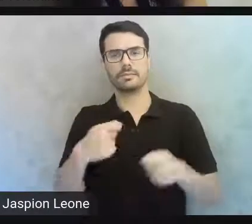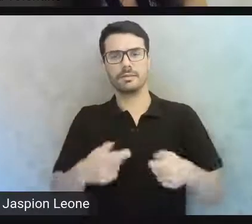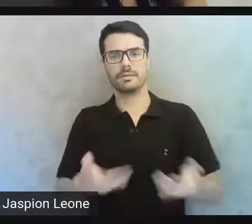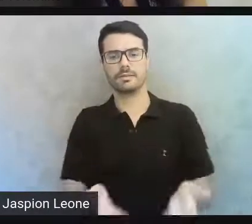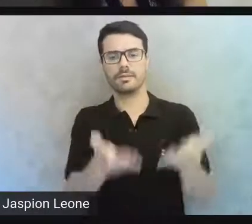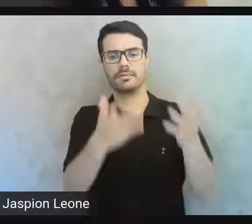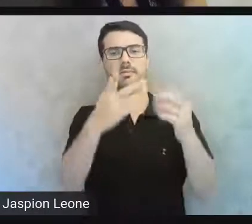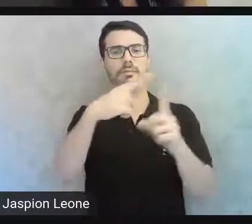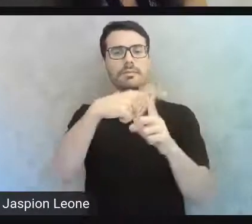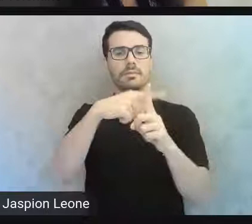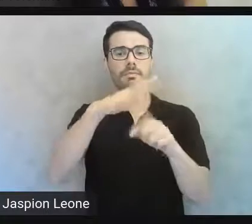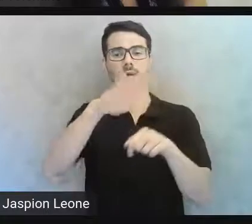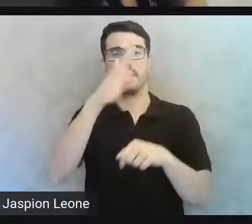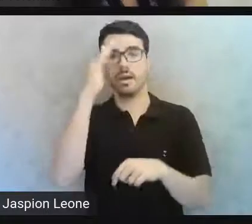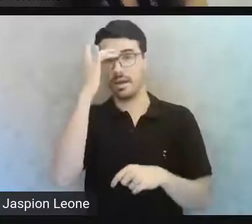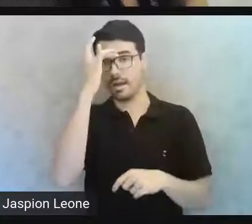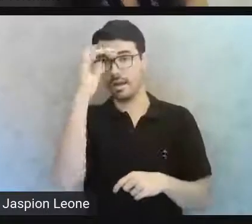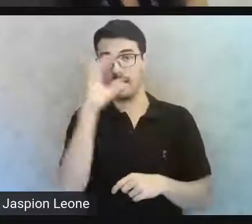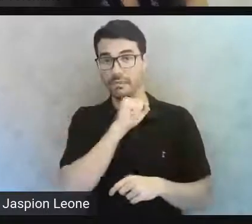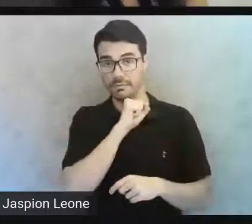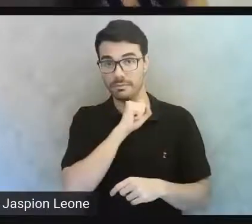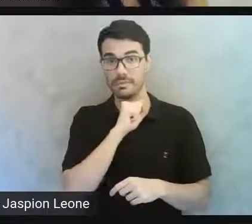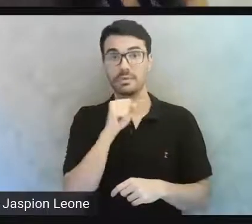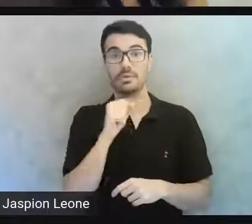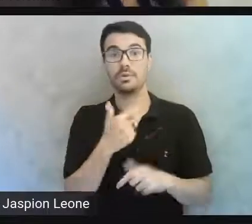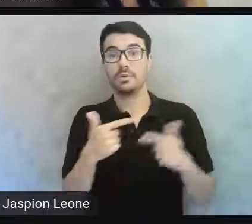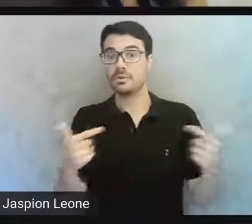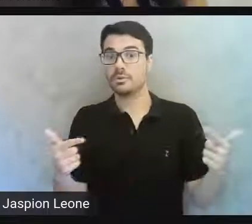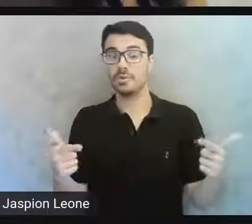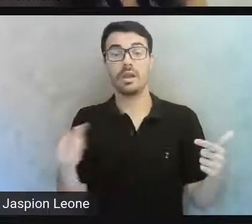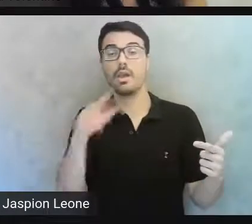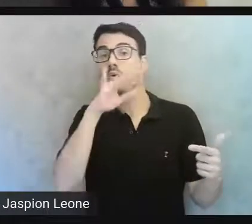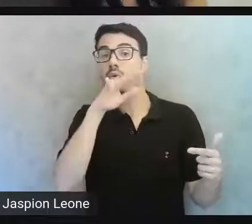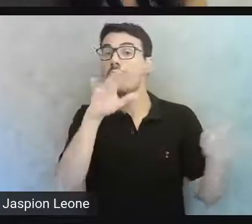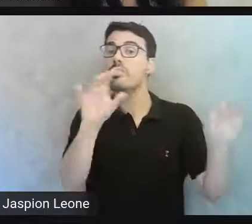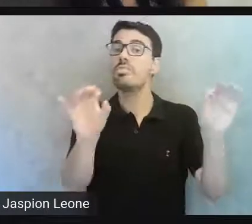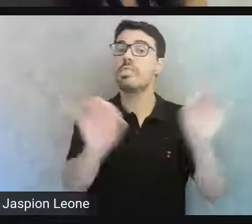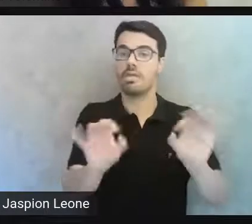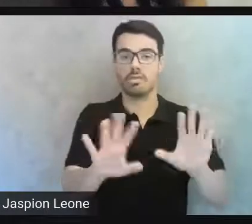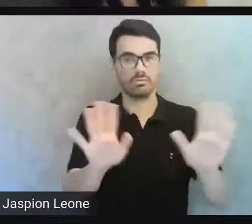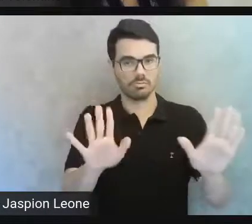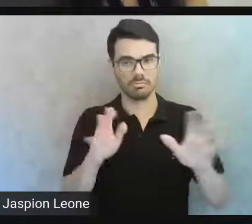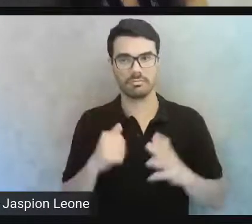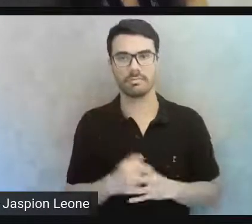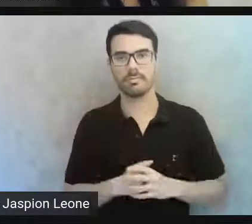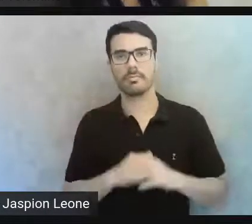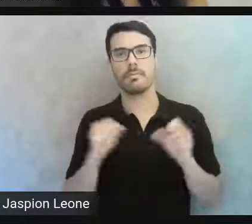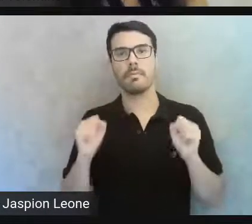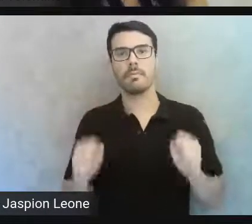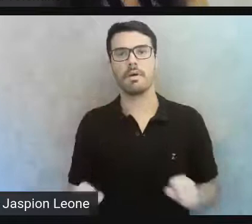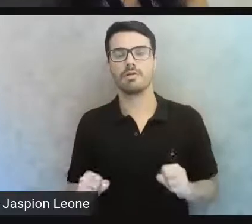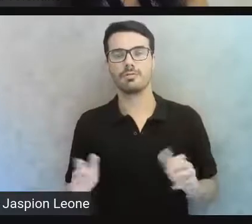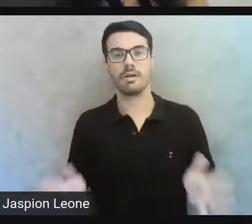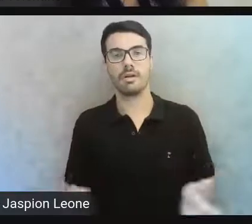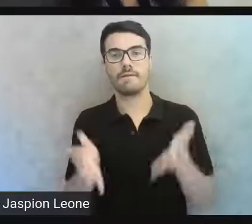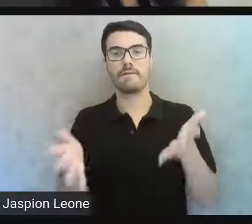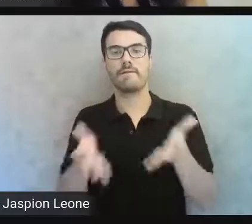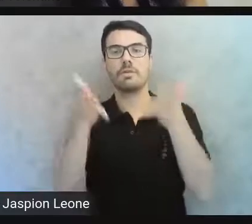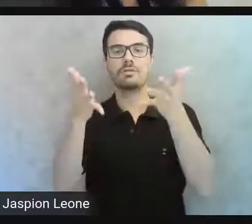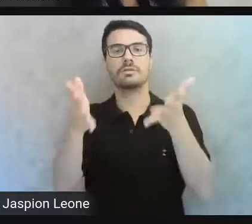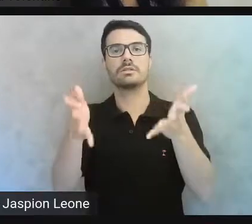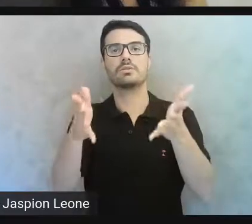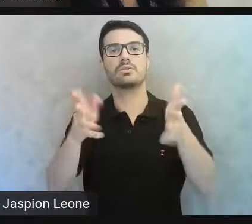positivo mais rápido e não tem demérito nenhum nisso, nenhum. A gente pode fazer reforços semanais,